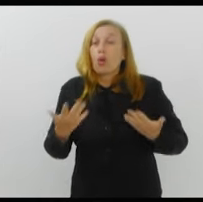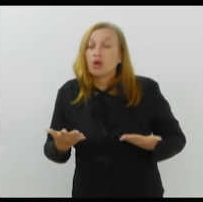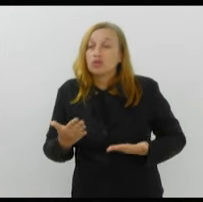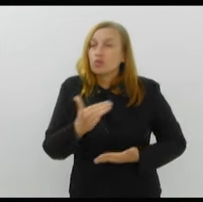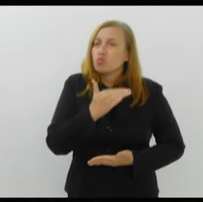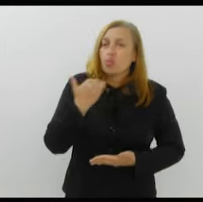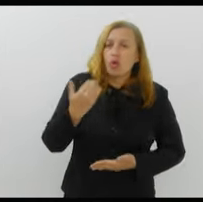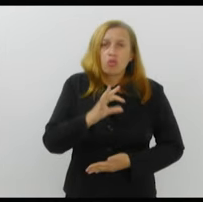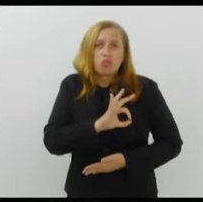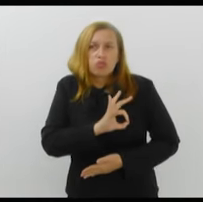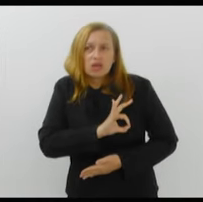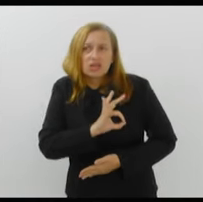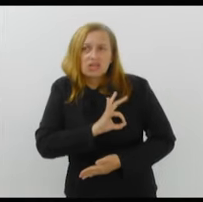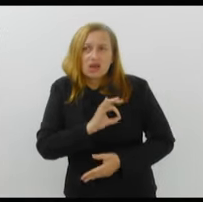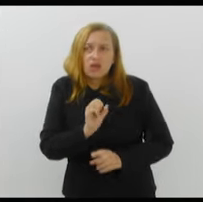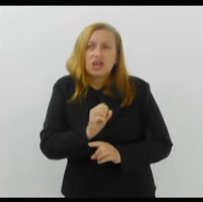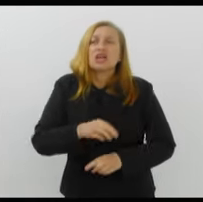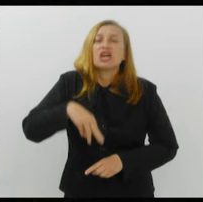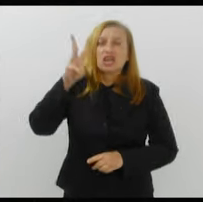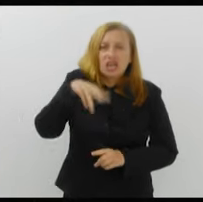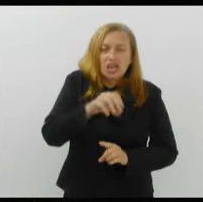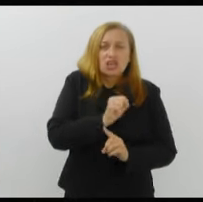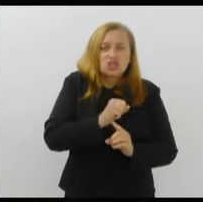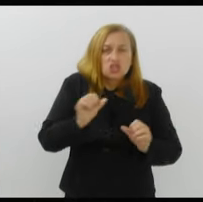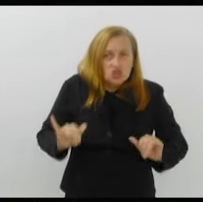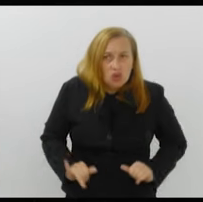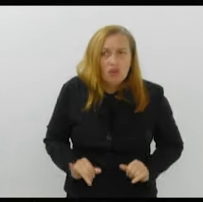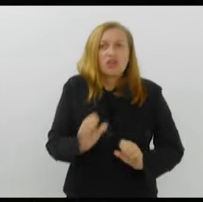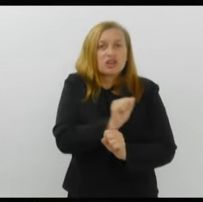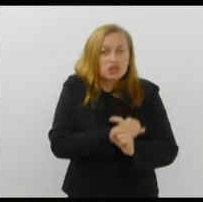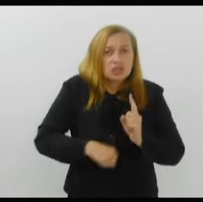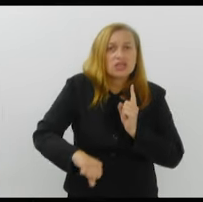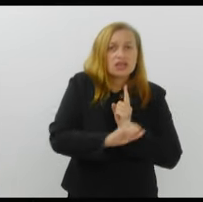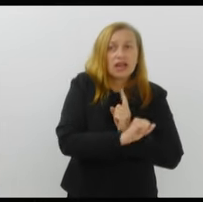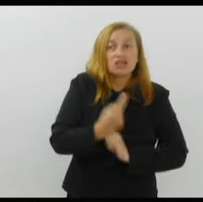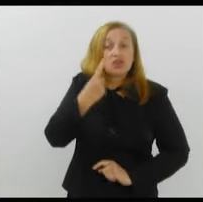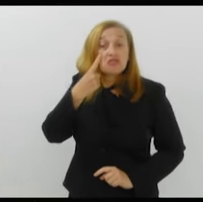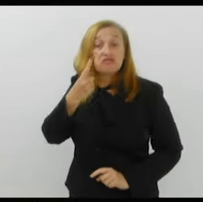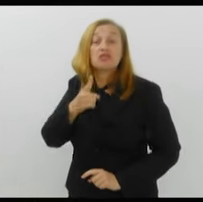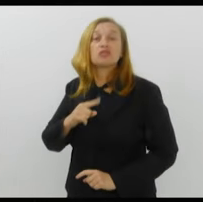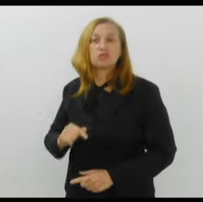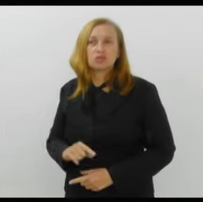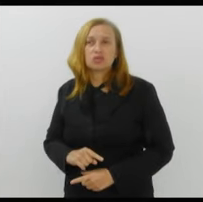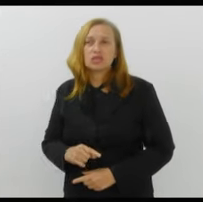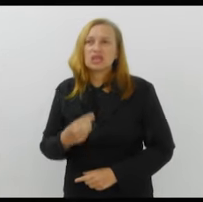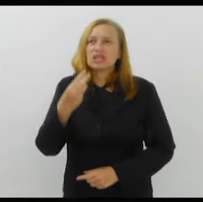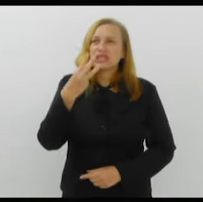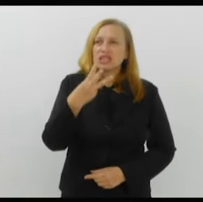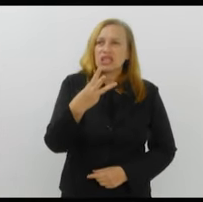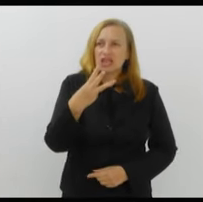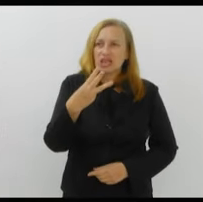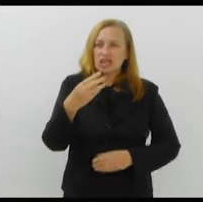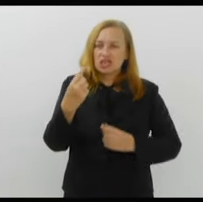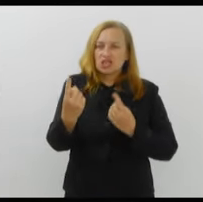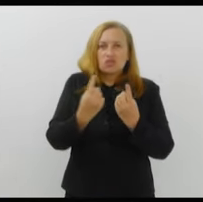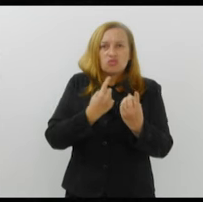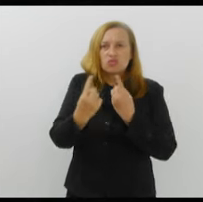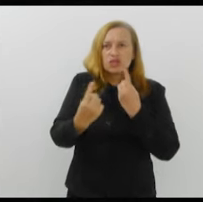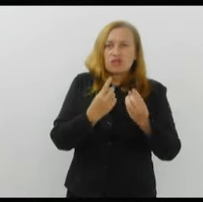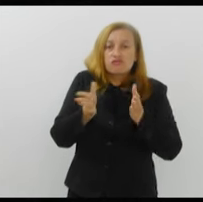policial alvejado, é a sociedade que é alvejada na realidade. E nós vimos ali três vias sendo